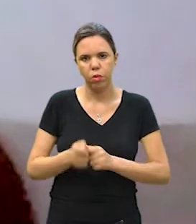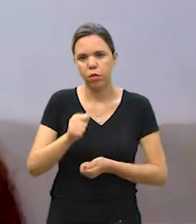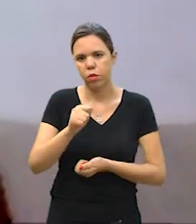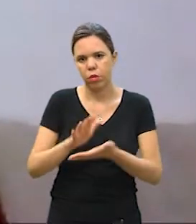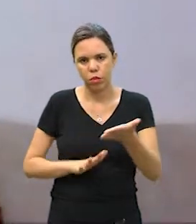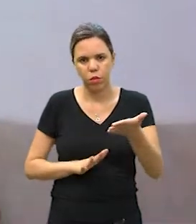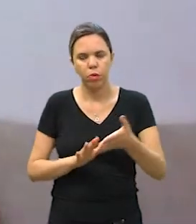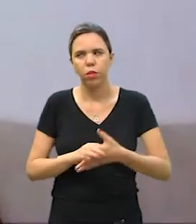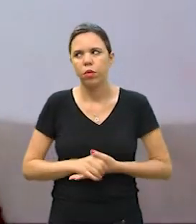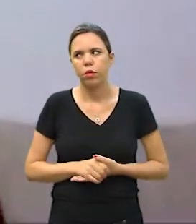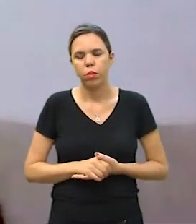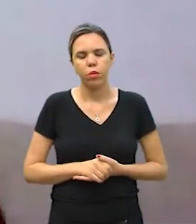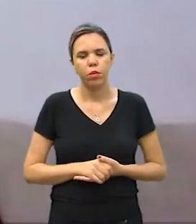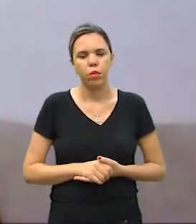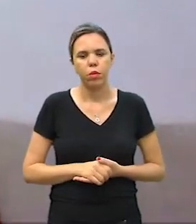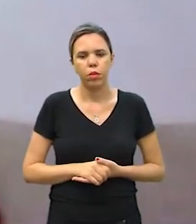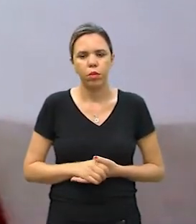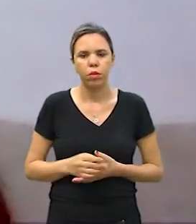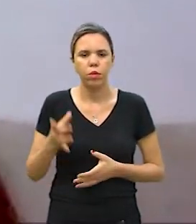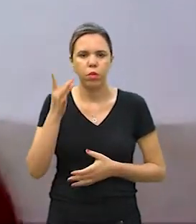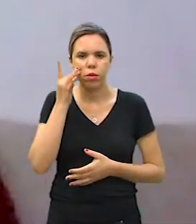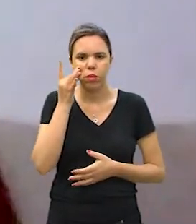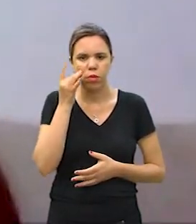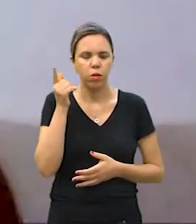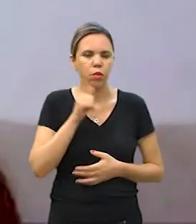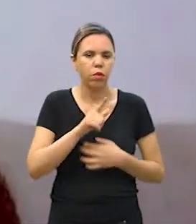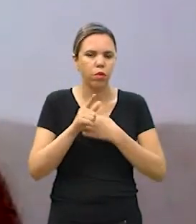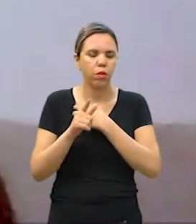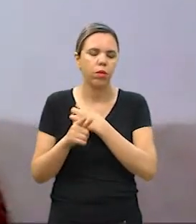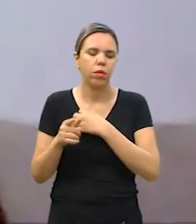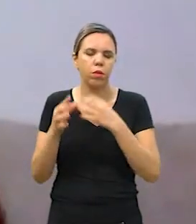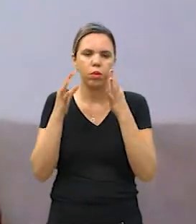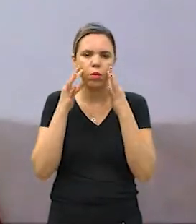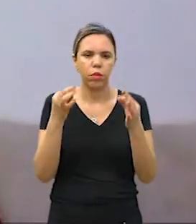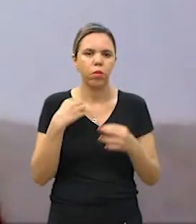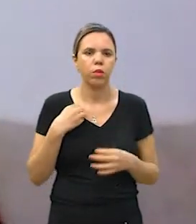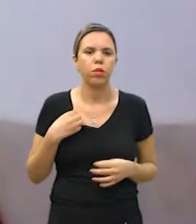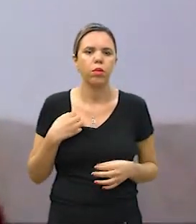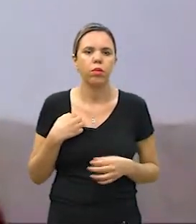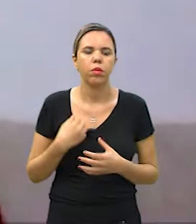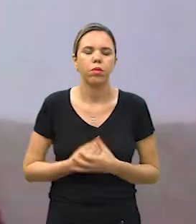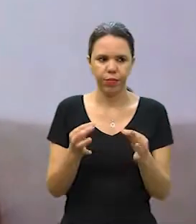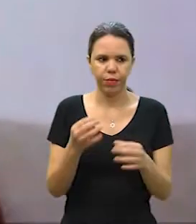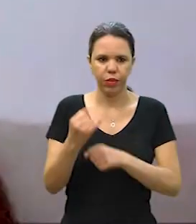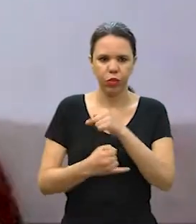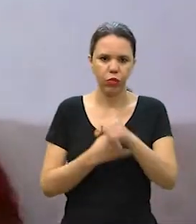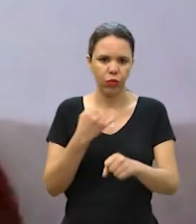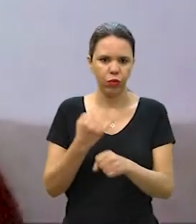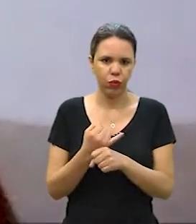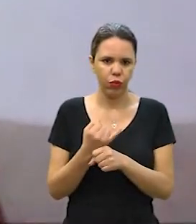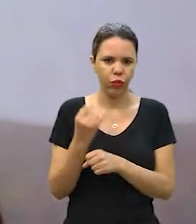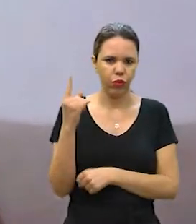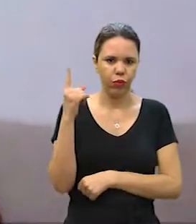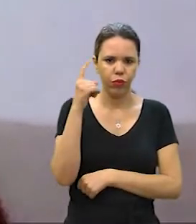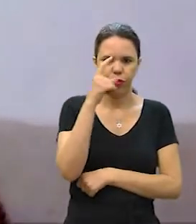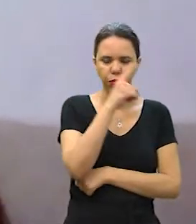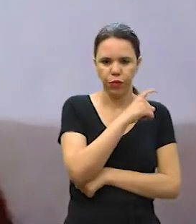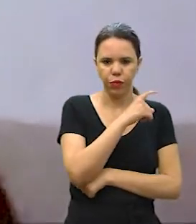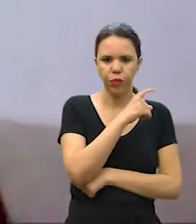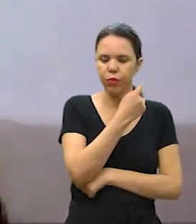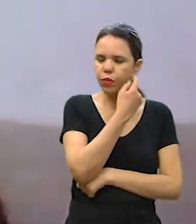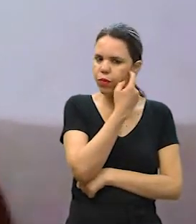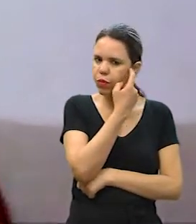essas atividades, né? De presencial a gente consegue dar uma atenção, né? Mas online é muito mais